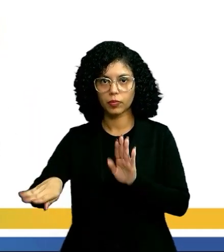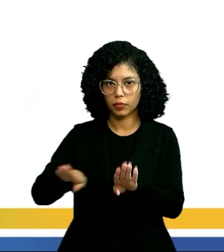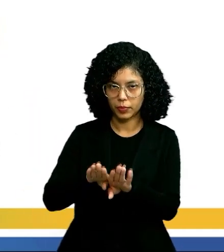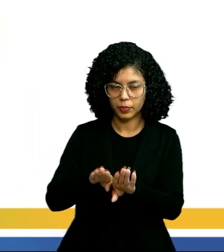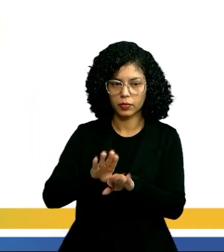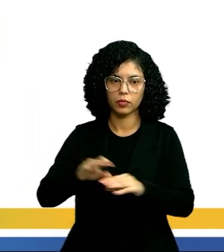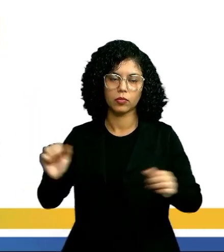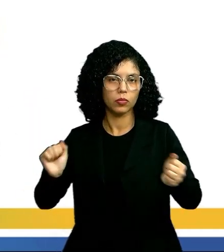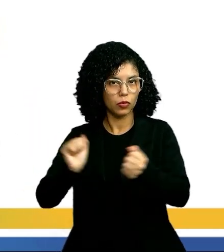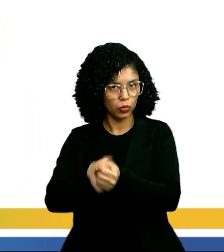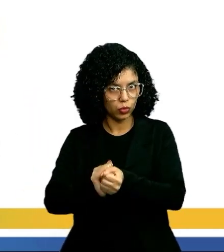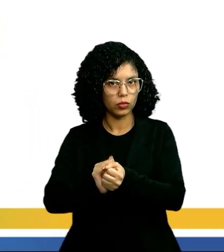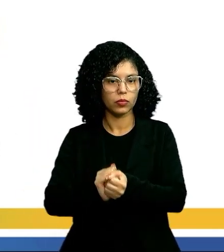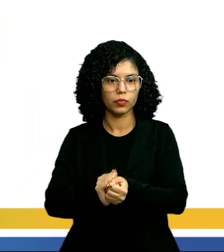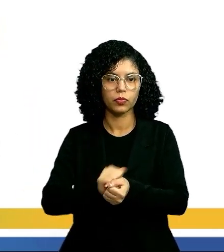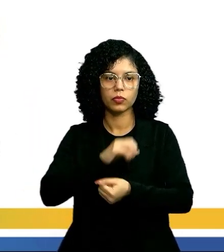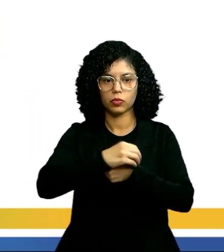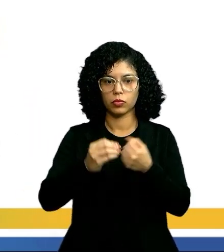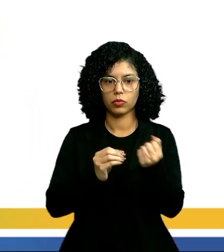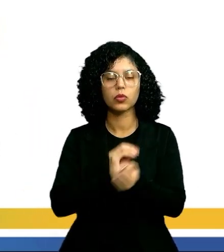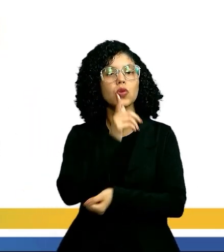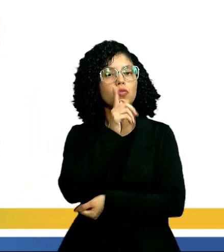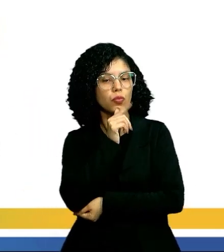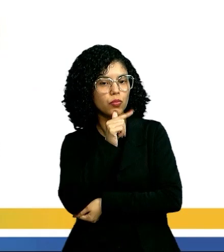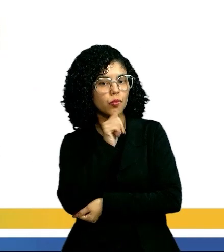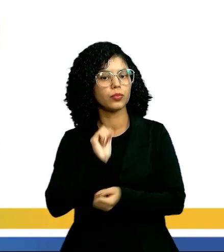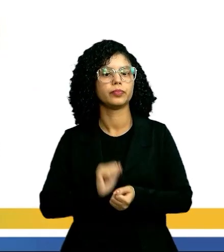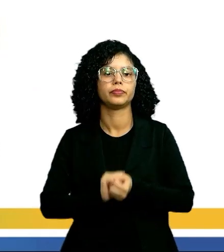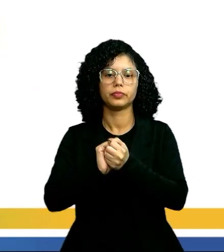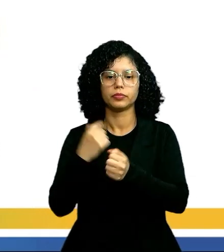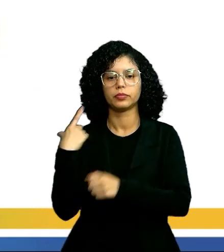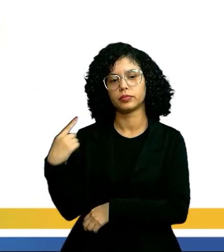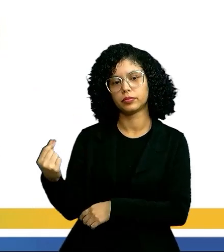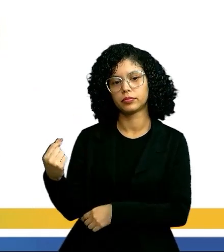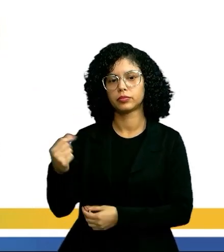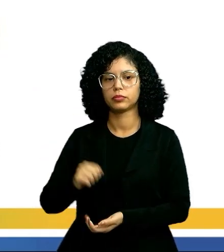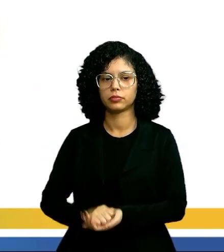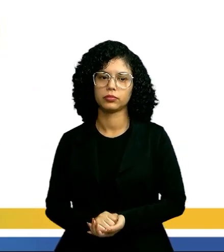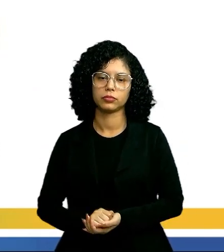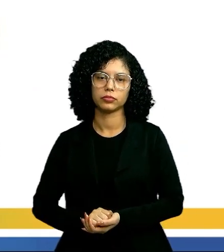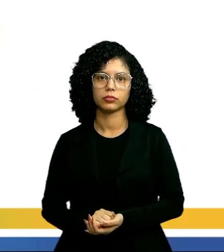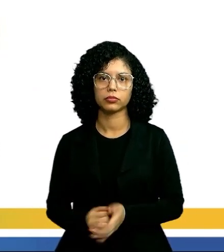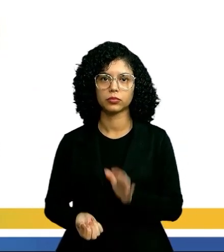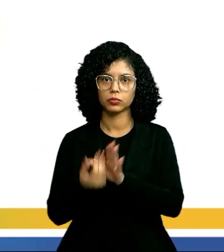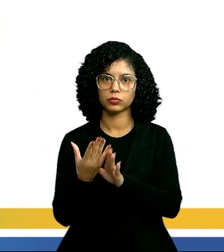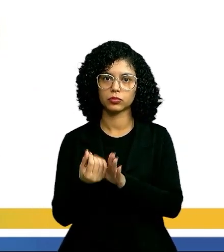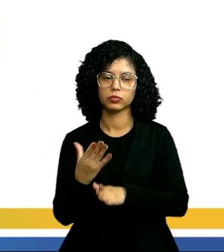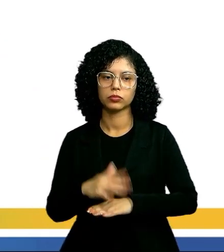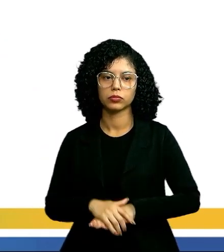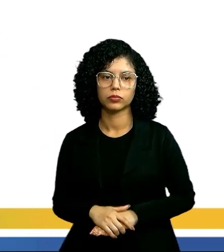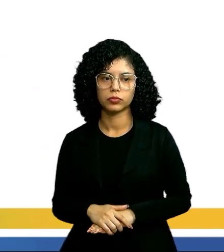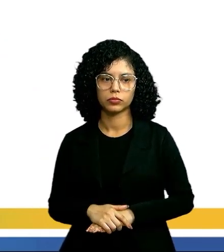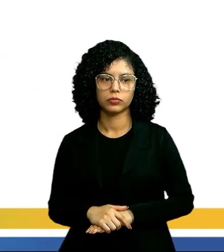também, junto com a molécula de água, que vai sair aí em forma de produto.